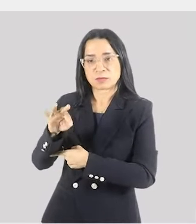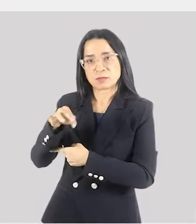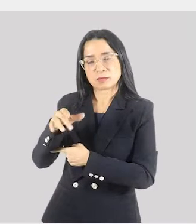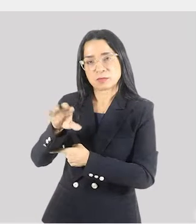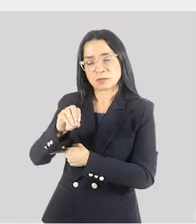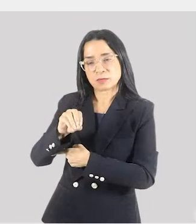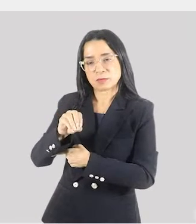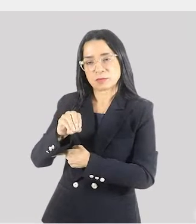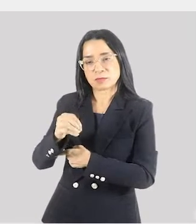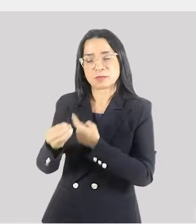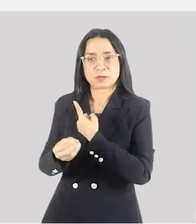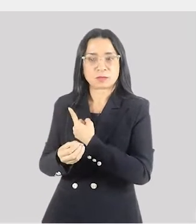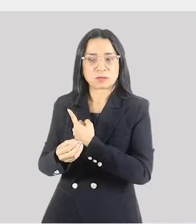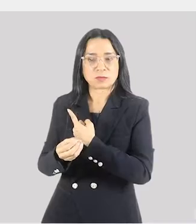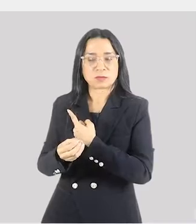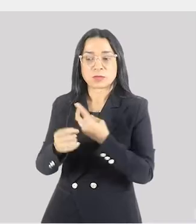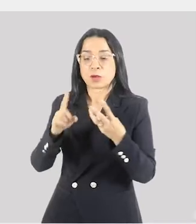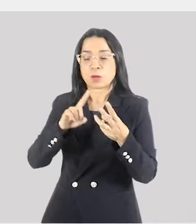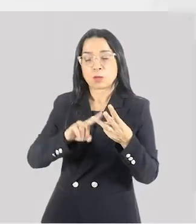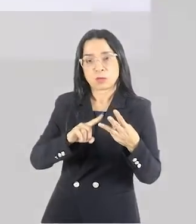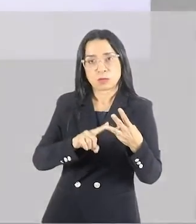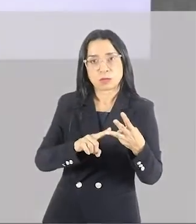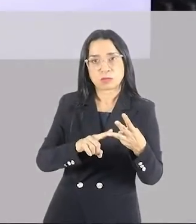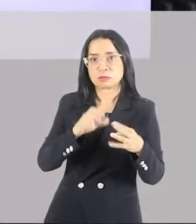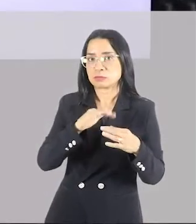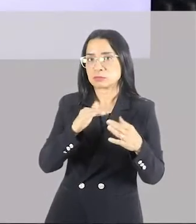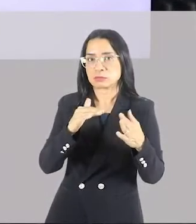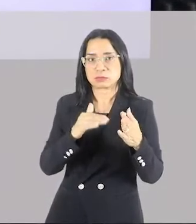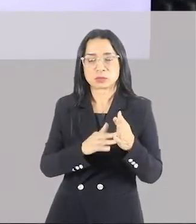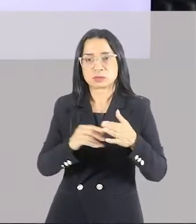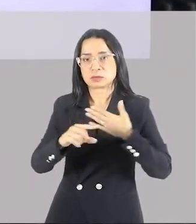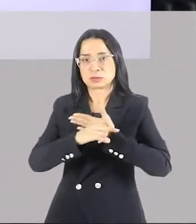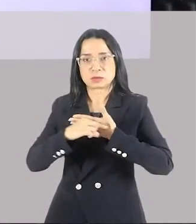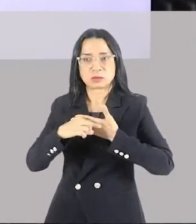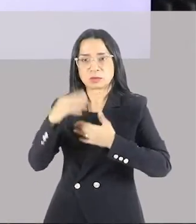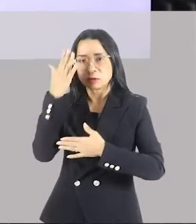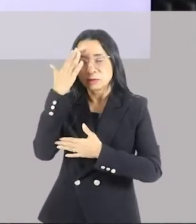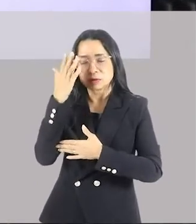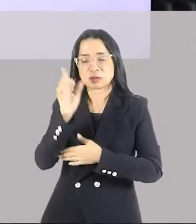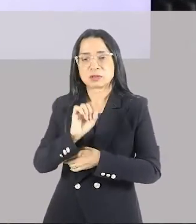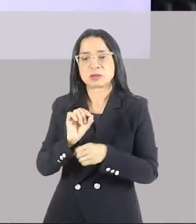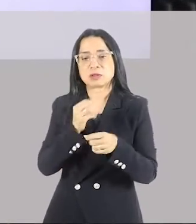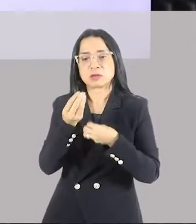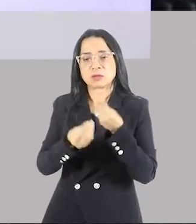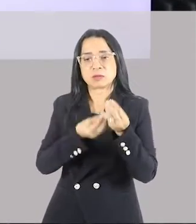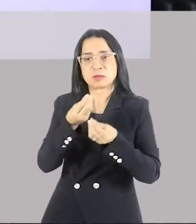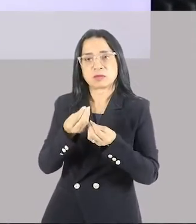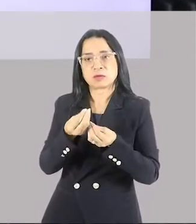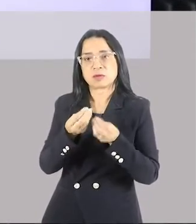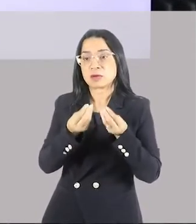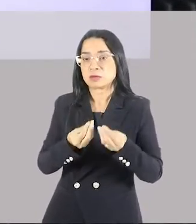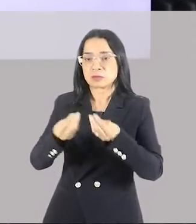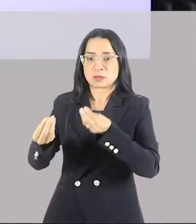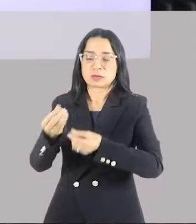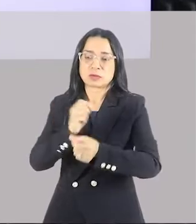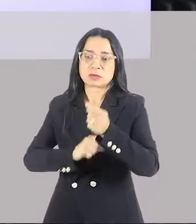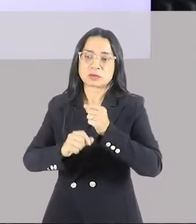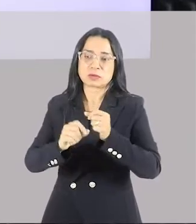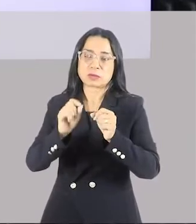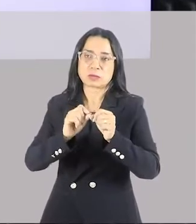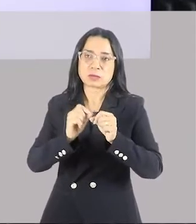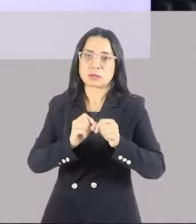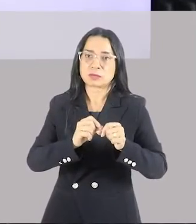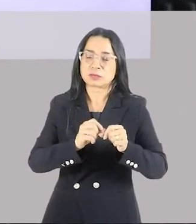A autorização, nem todos os doutrinadores entendem como uma forma de delegação na execução do serviço